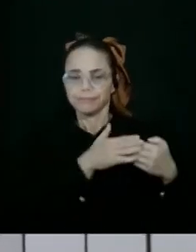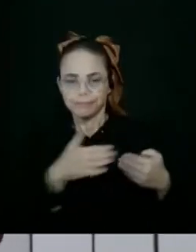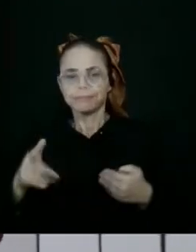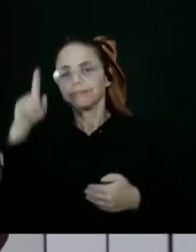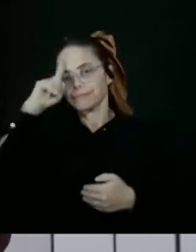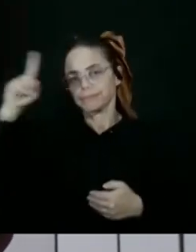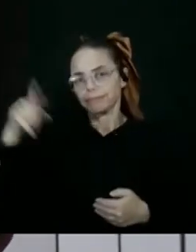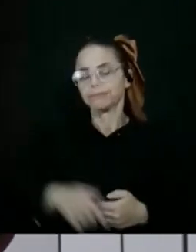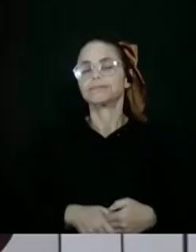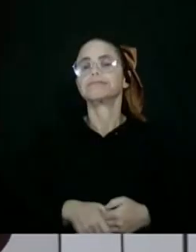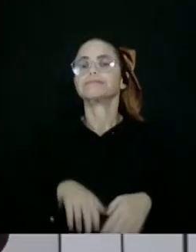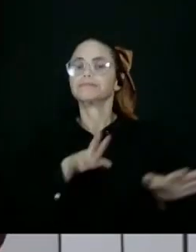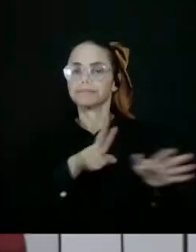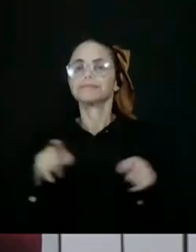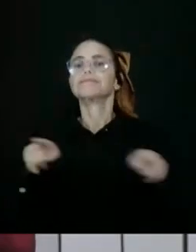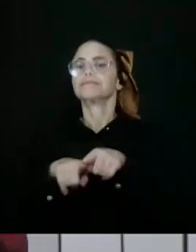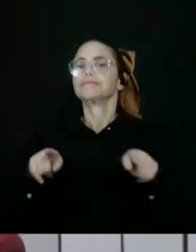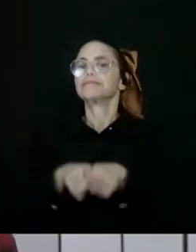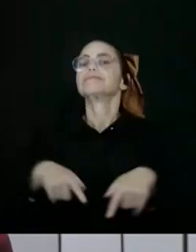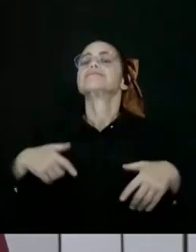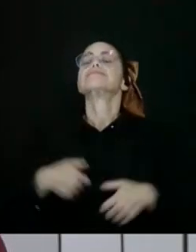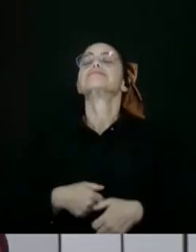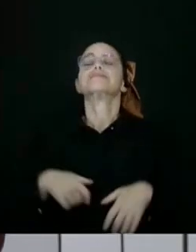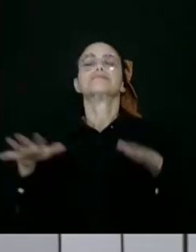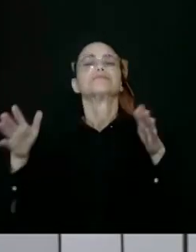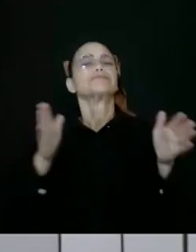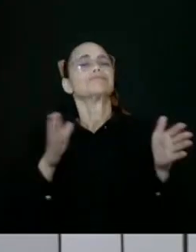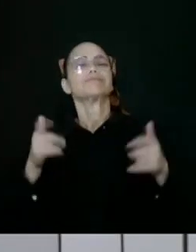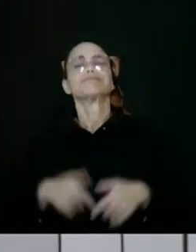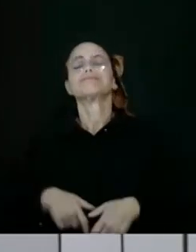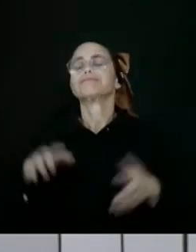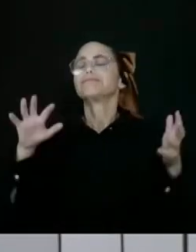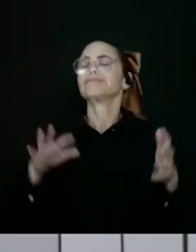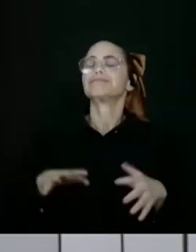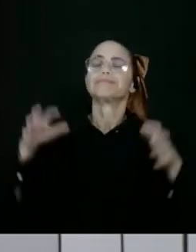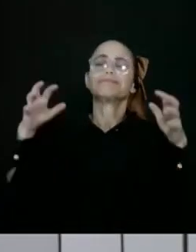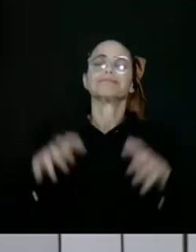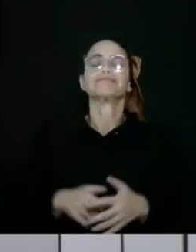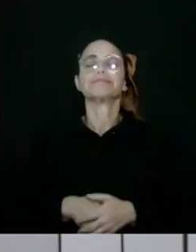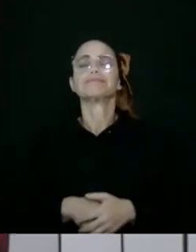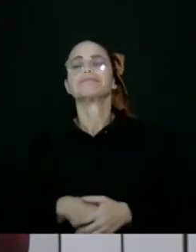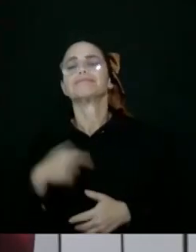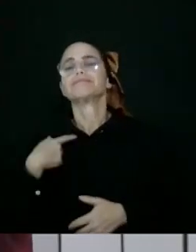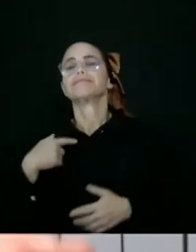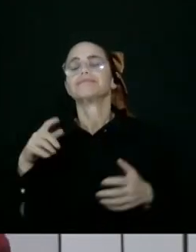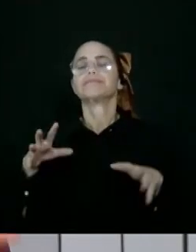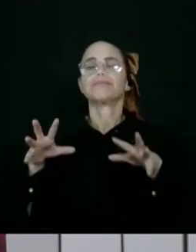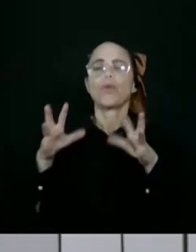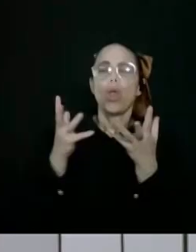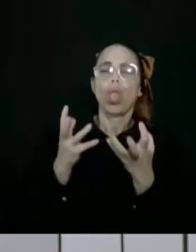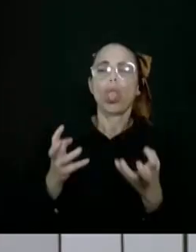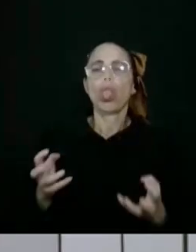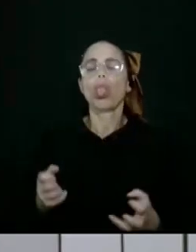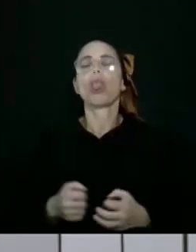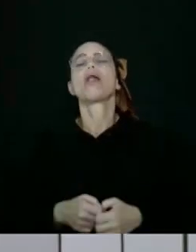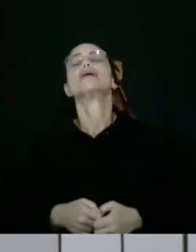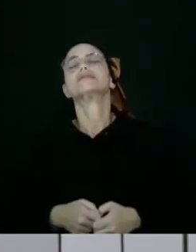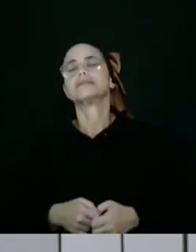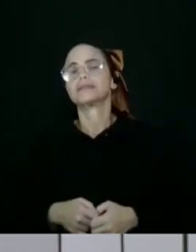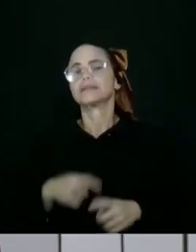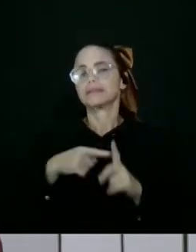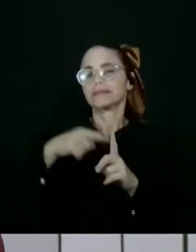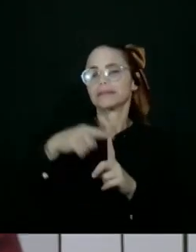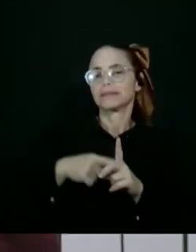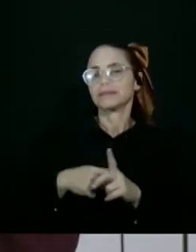semana também deve ser de tempo instável em todo o estado, devido à convergência de umidade em altitudes mais baixas da atmosfera.